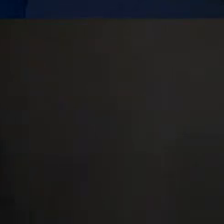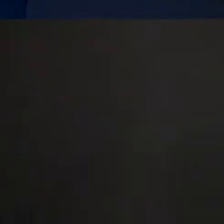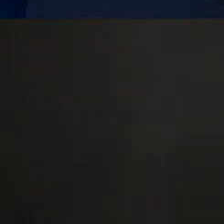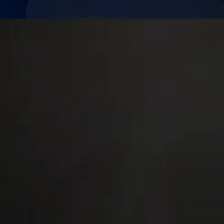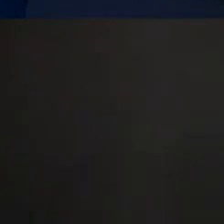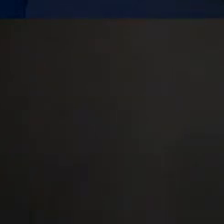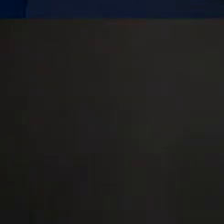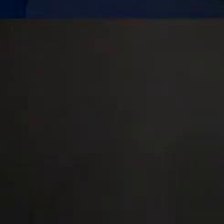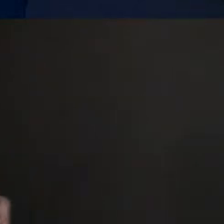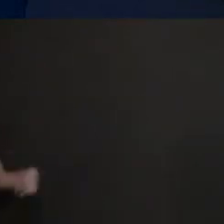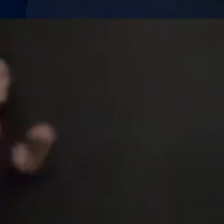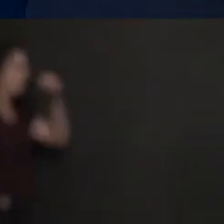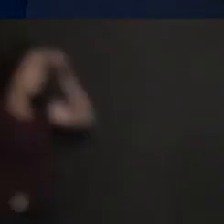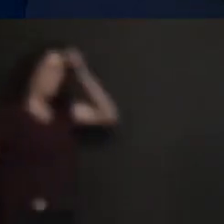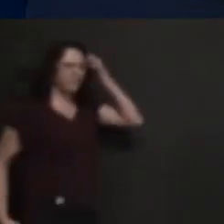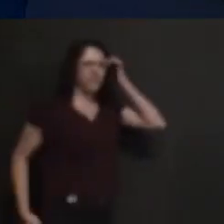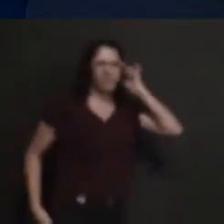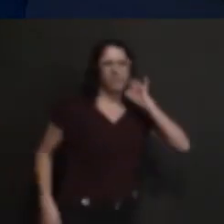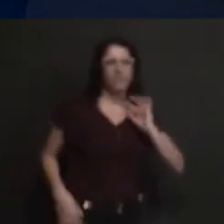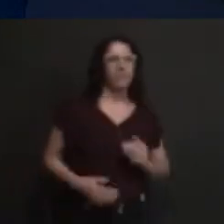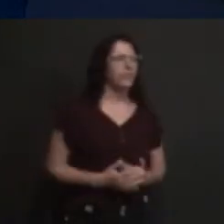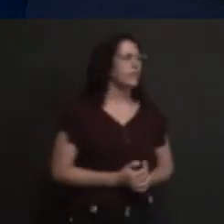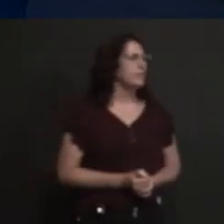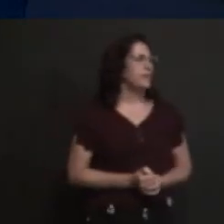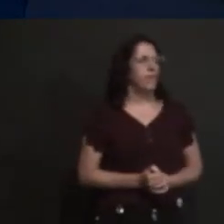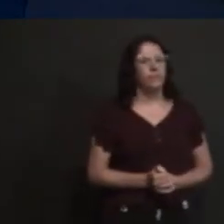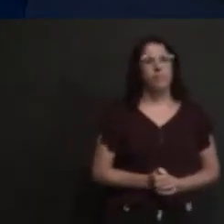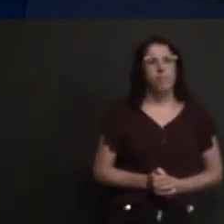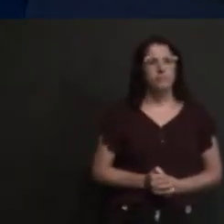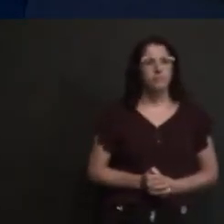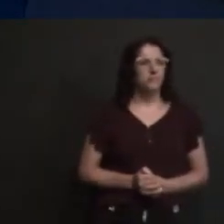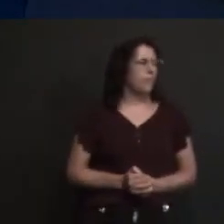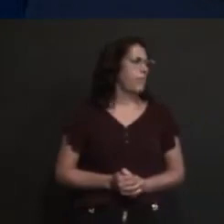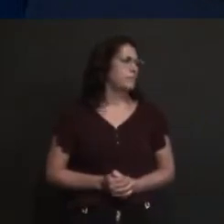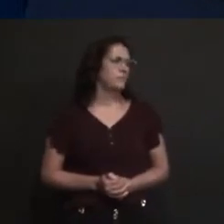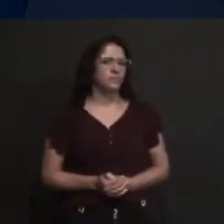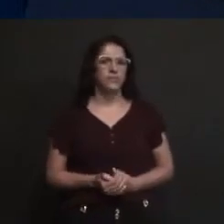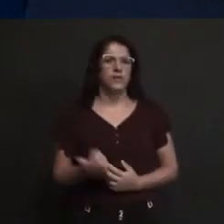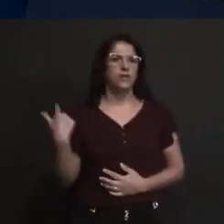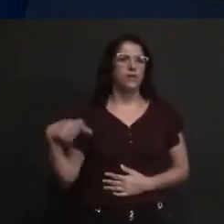Aonde estiver um dos nossos, diga comigo, aonde estiver um dos nossos.